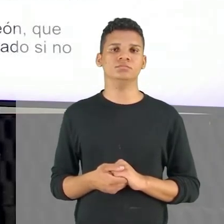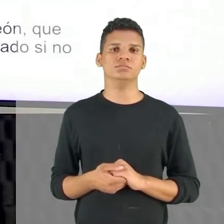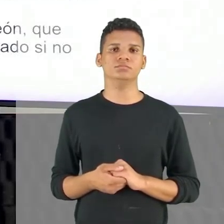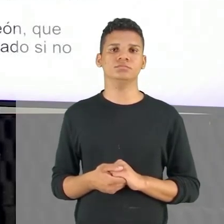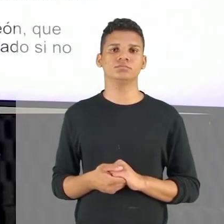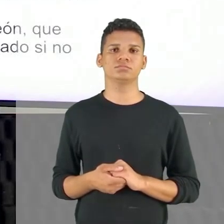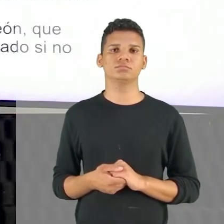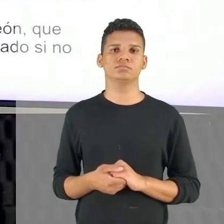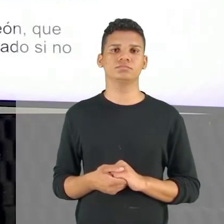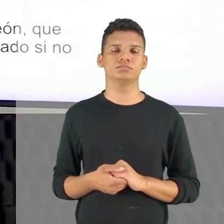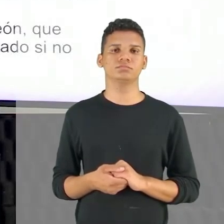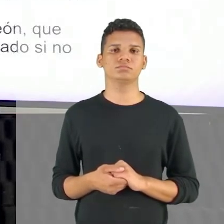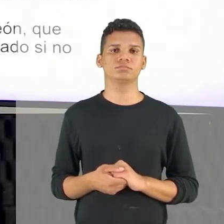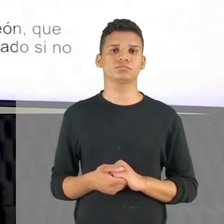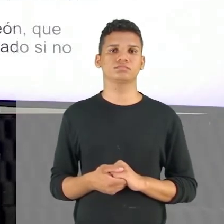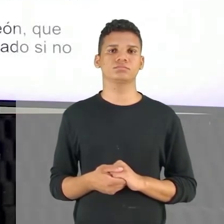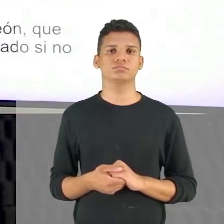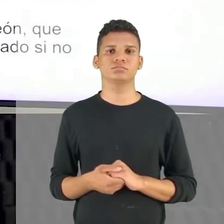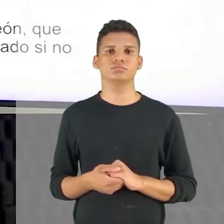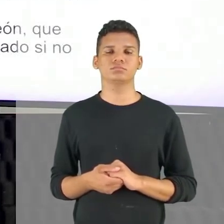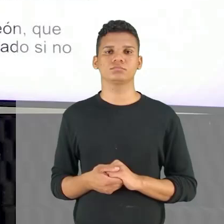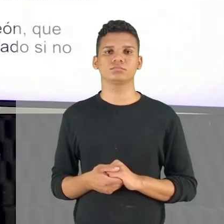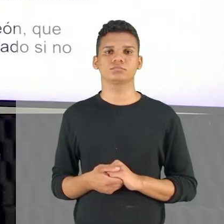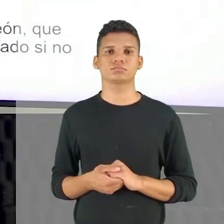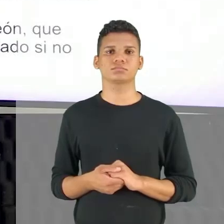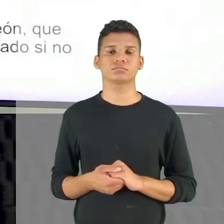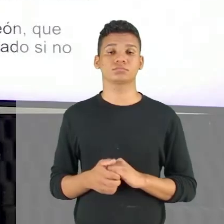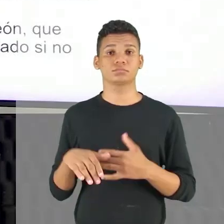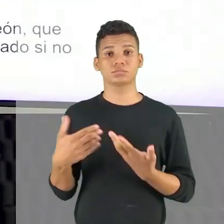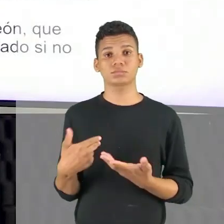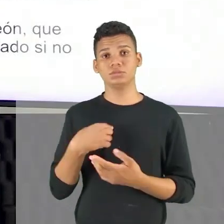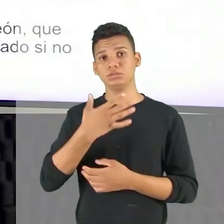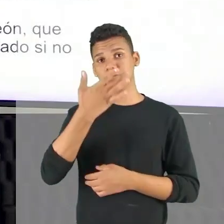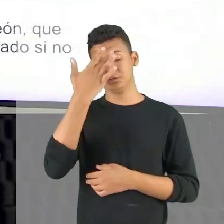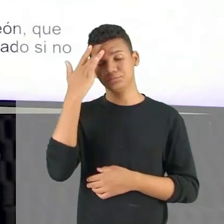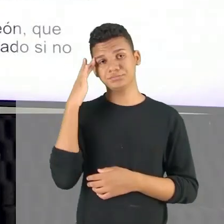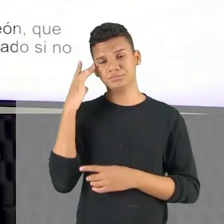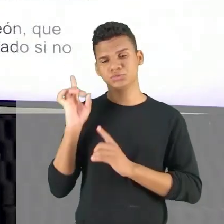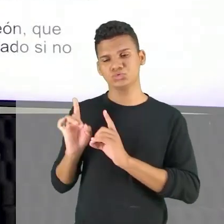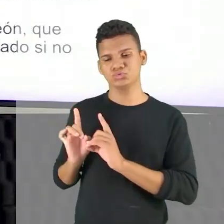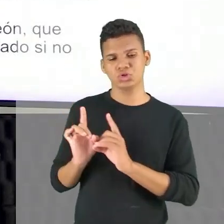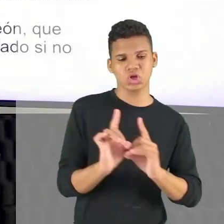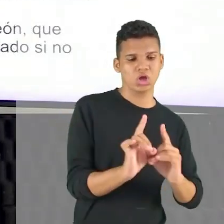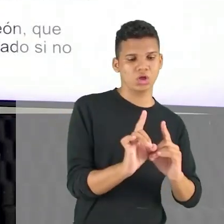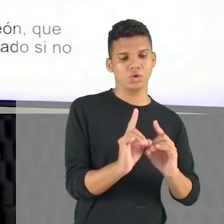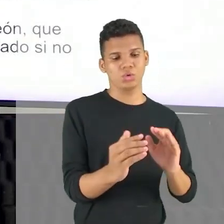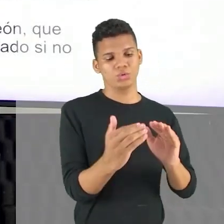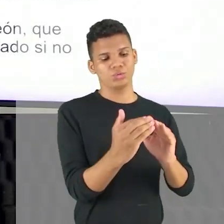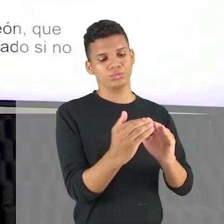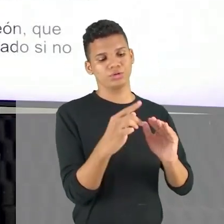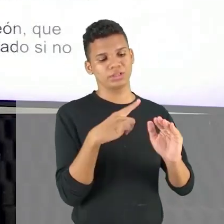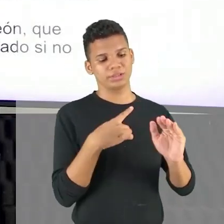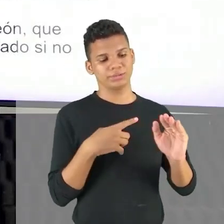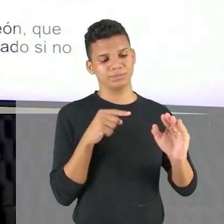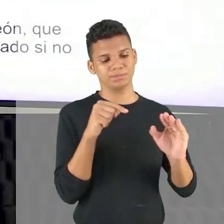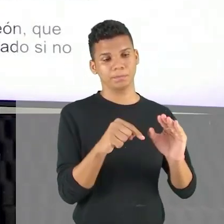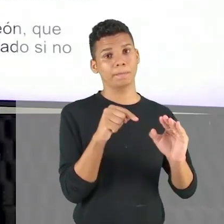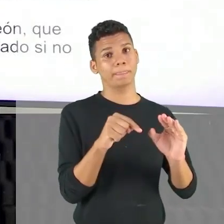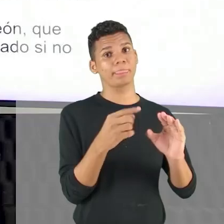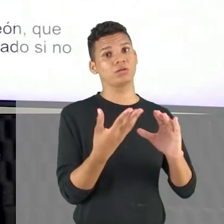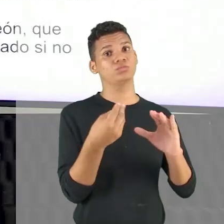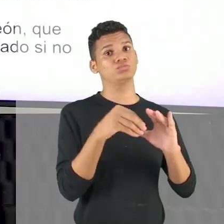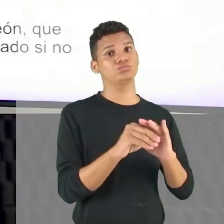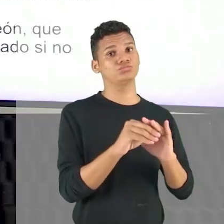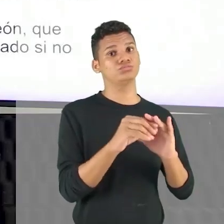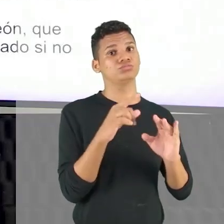cueva onde se refugiavam umas casas montesas. Então eles chegaram aí numa caverna onde estavam, dentro dessa